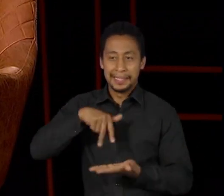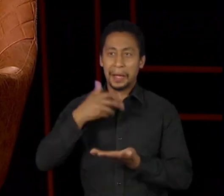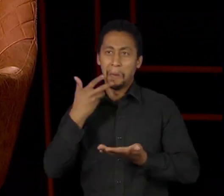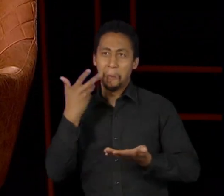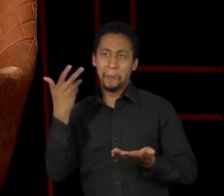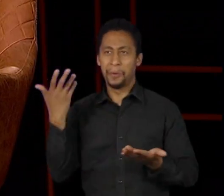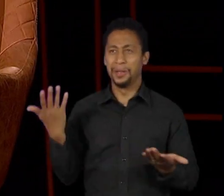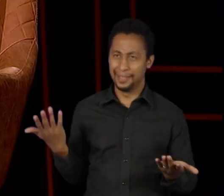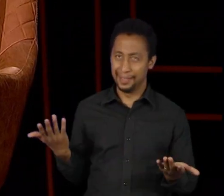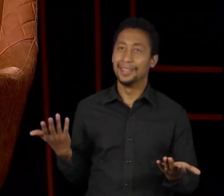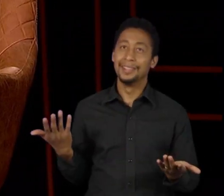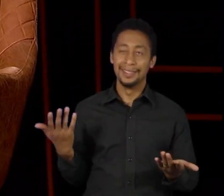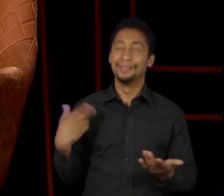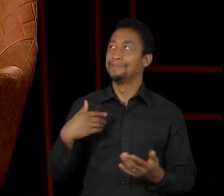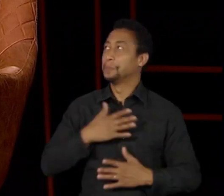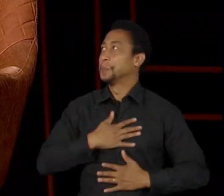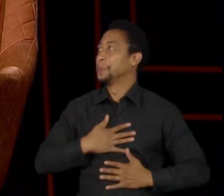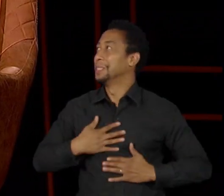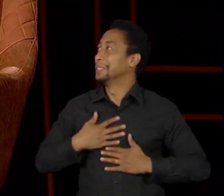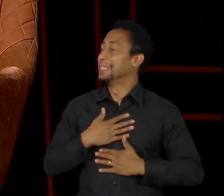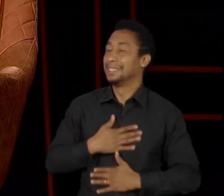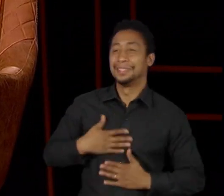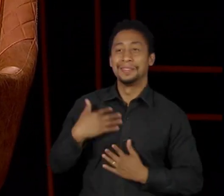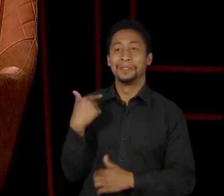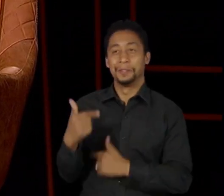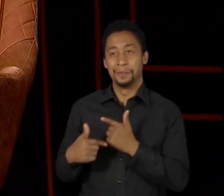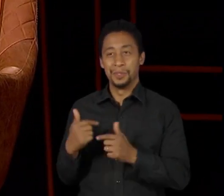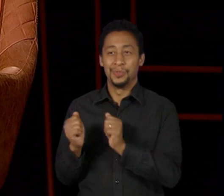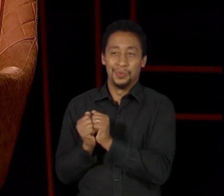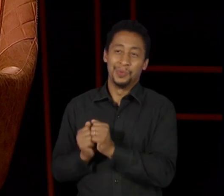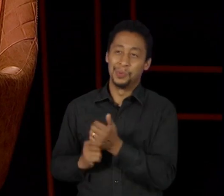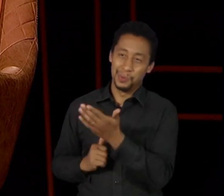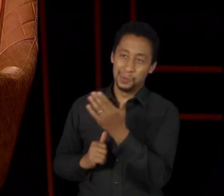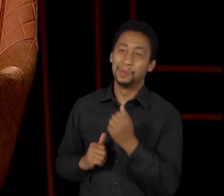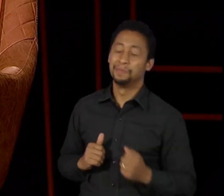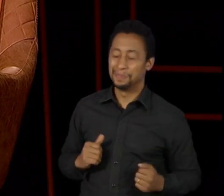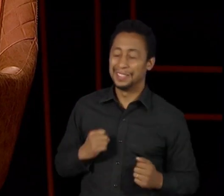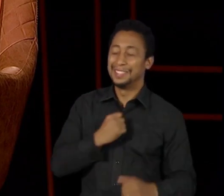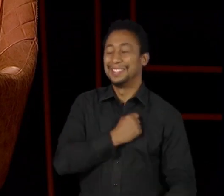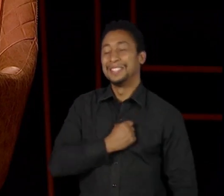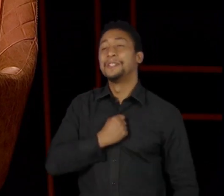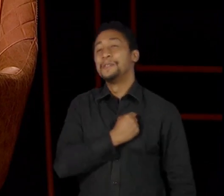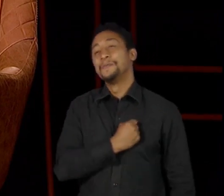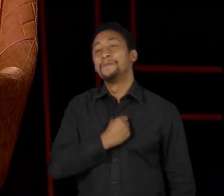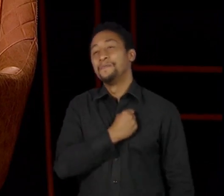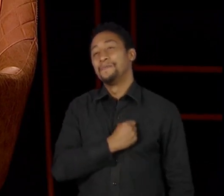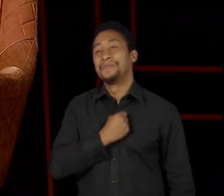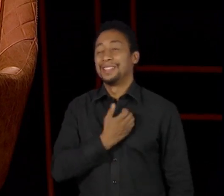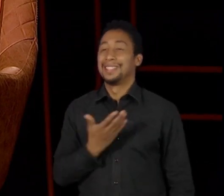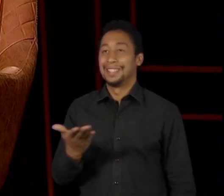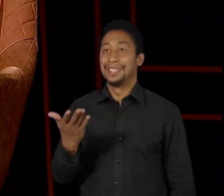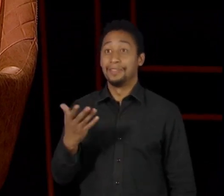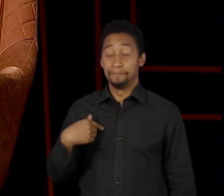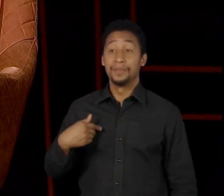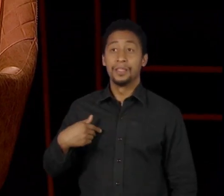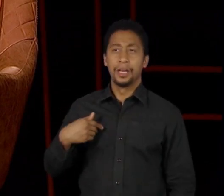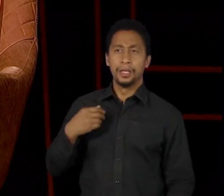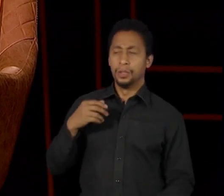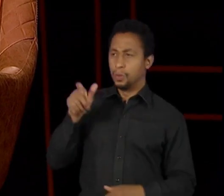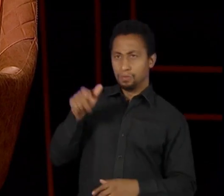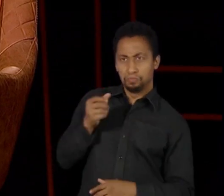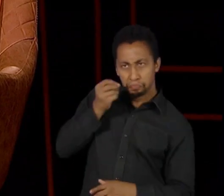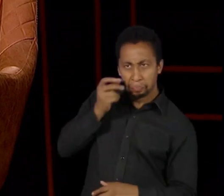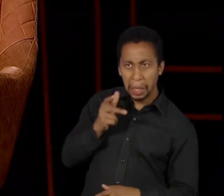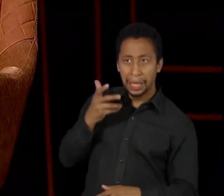tal. E foi um prazer enorme trabalhar com você, Taninha. Saudade enorme. E a Ópera do Malandro aí fechou, né,